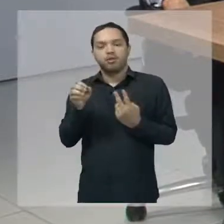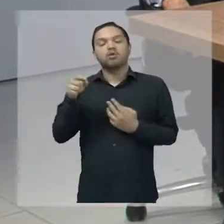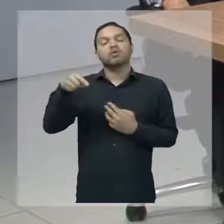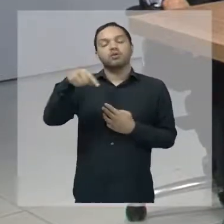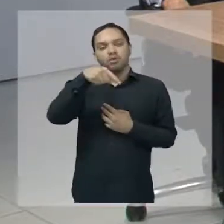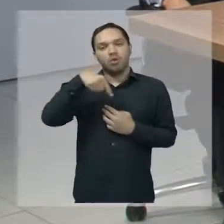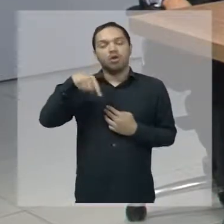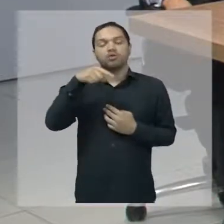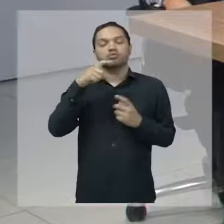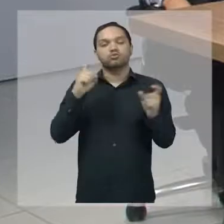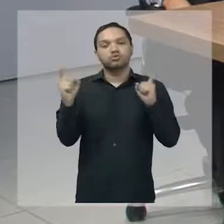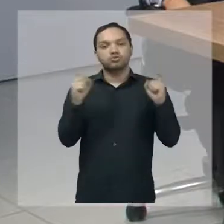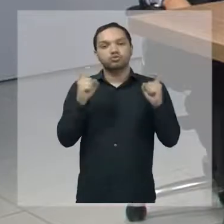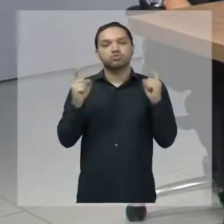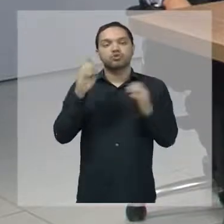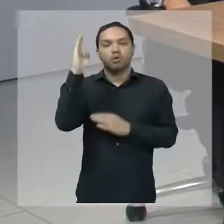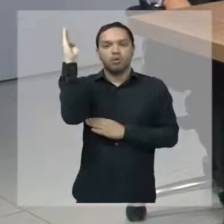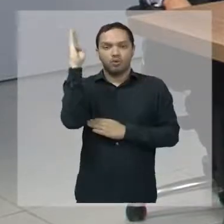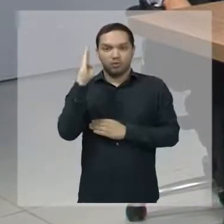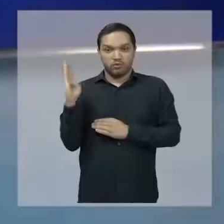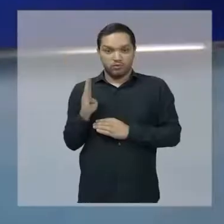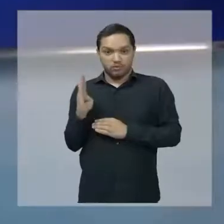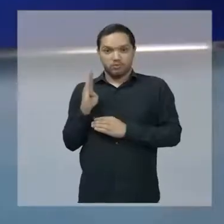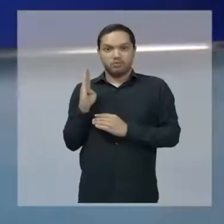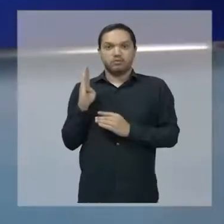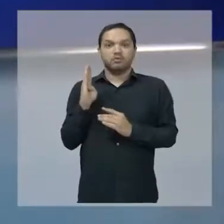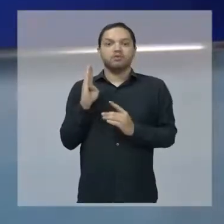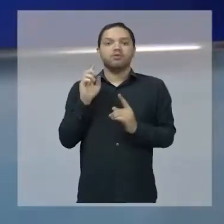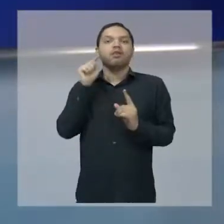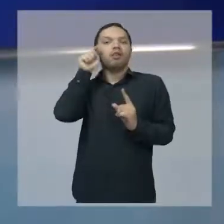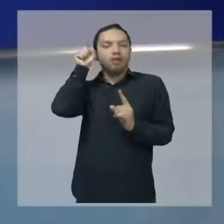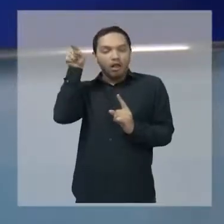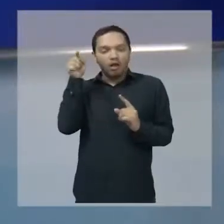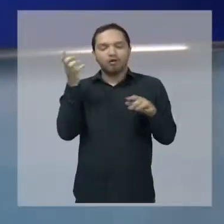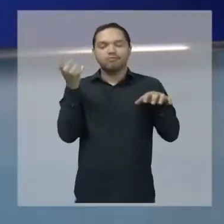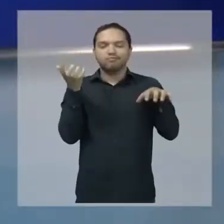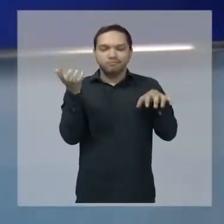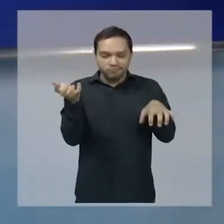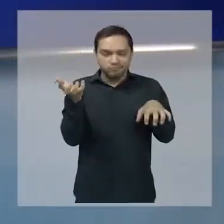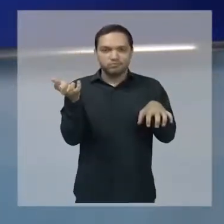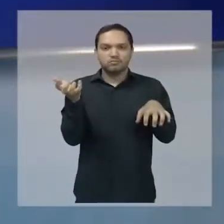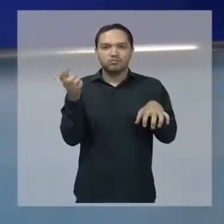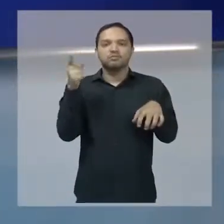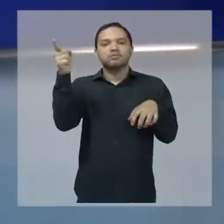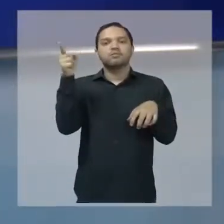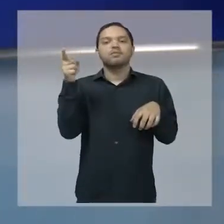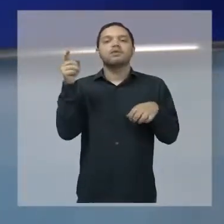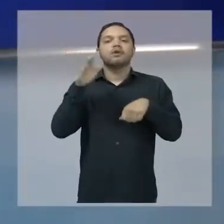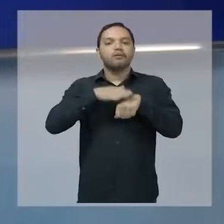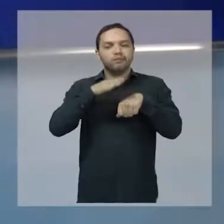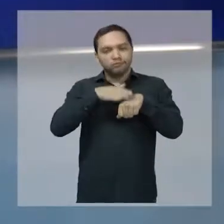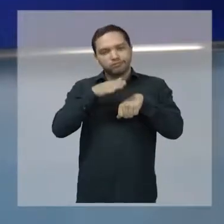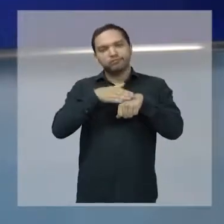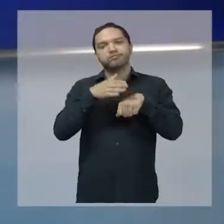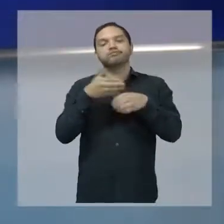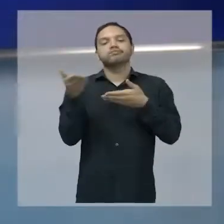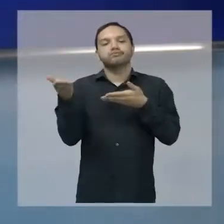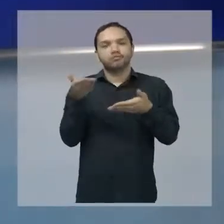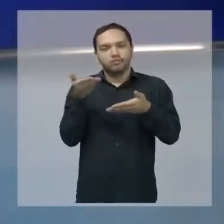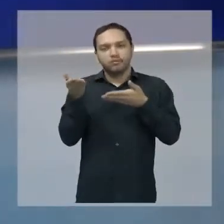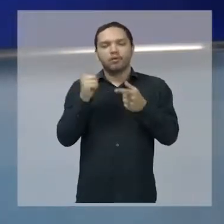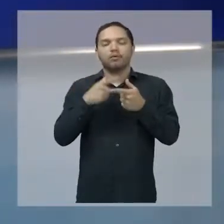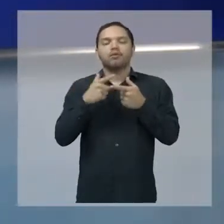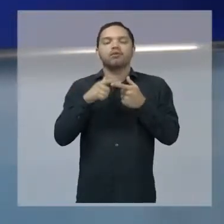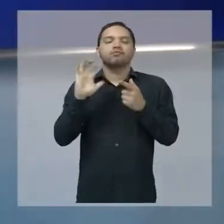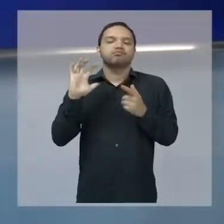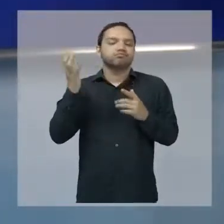Pinto. Estamos discutindo o Brasil a partir da posição do Congresso Nacional como mediador, nesse